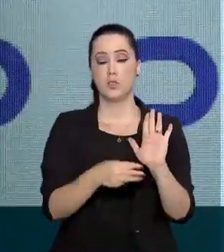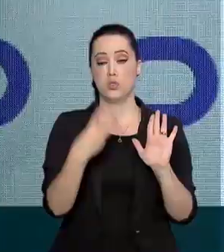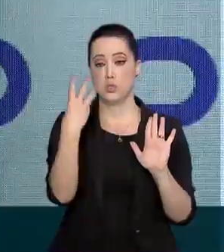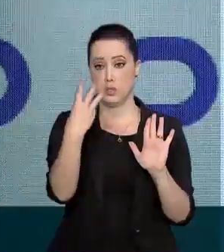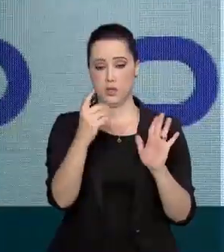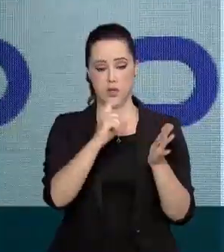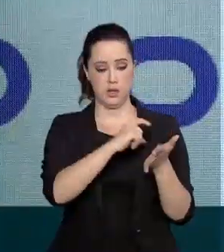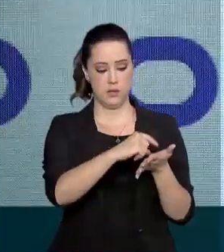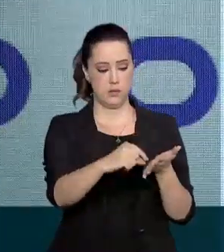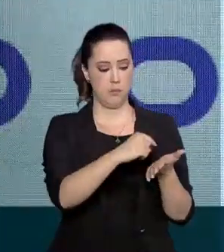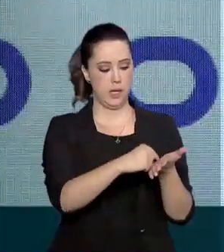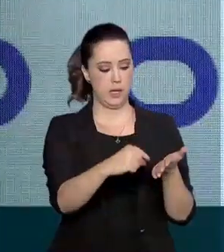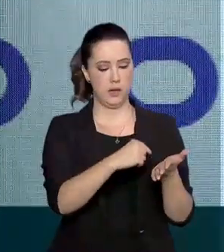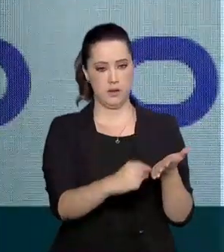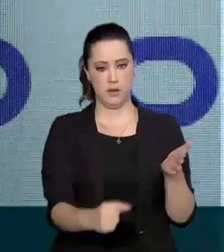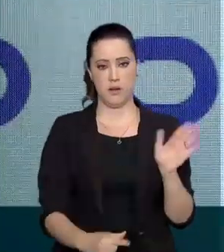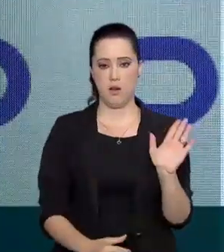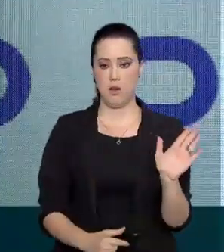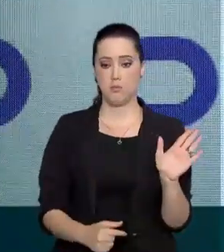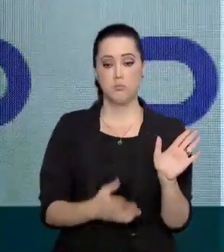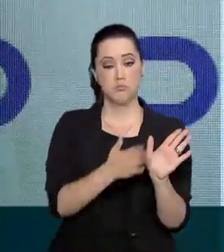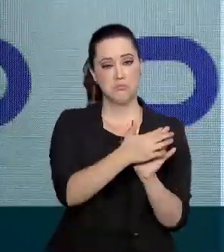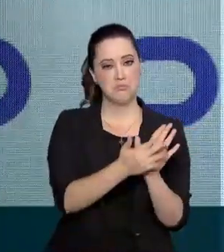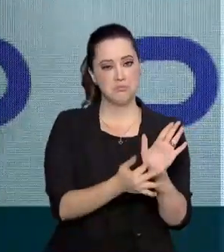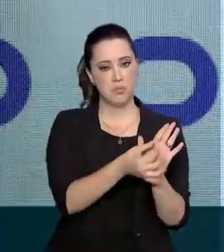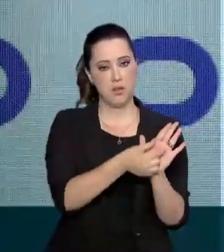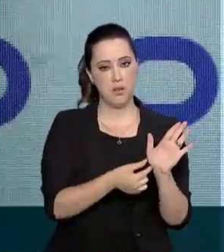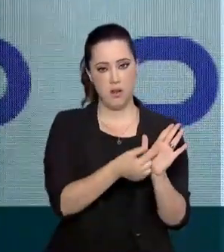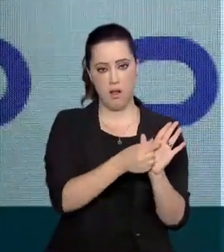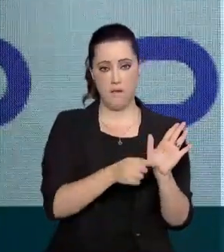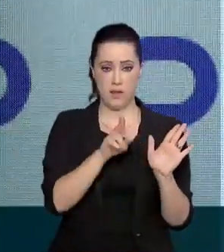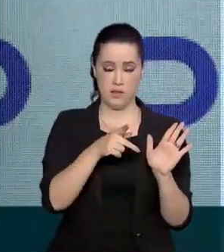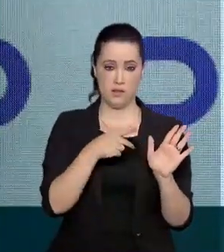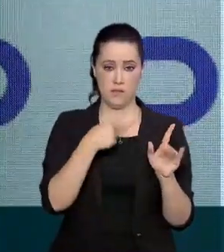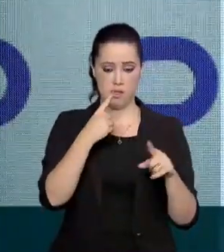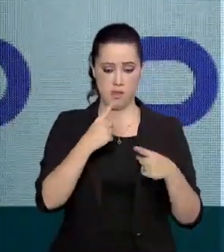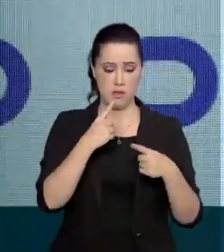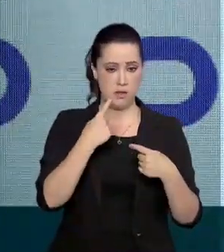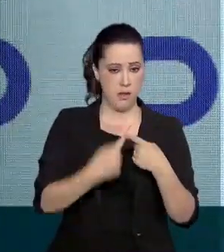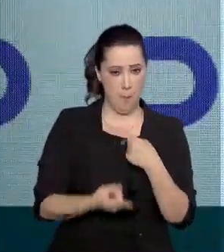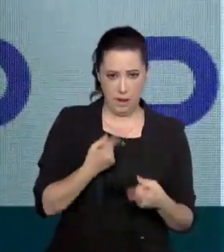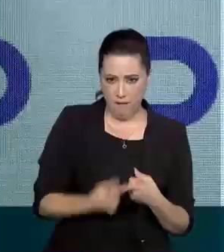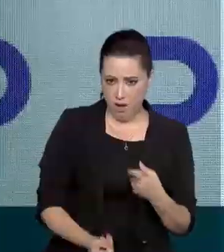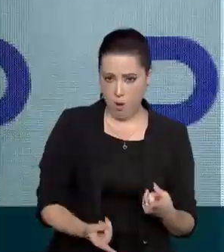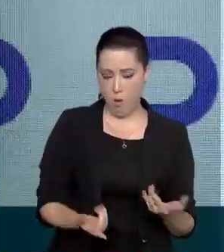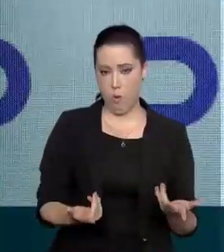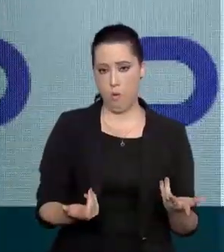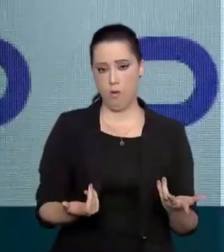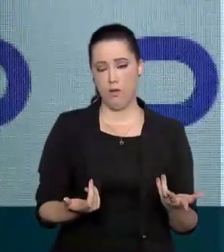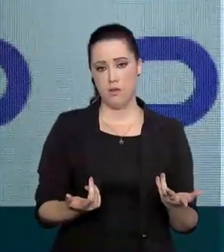que para alguns órgãos de imprensa é um palavrão, né?